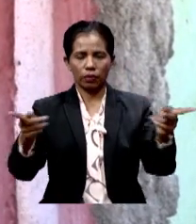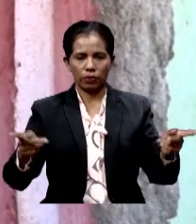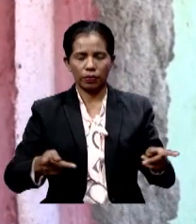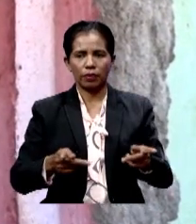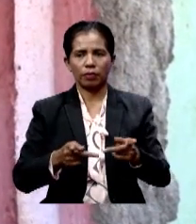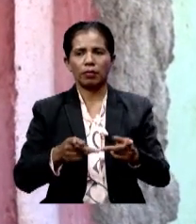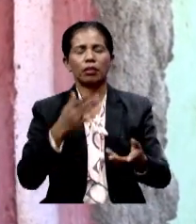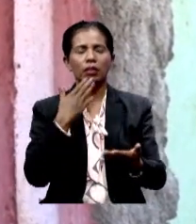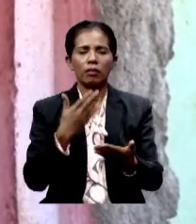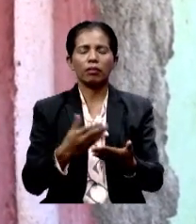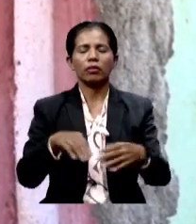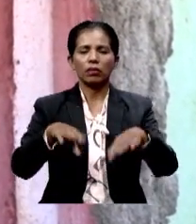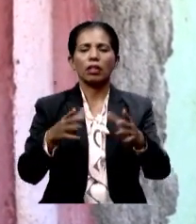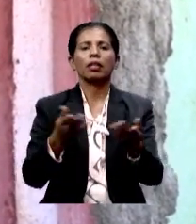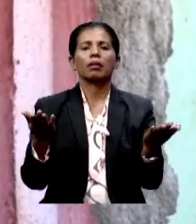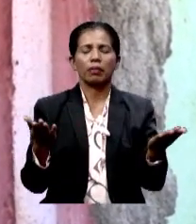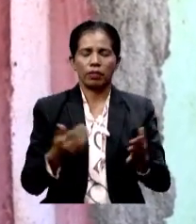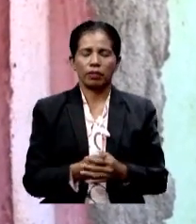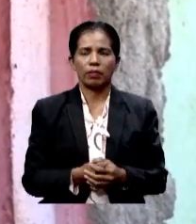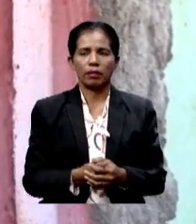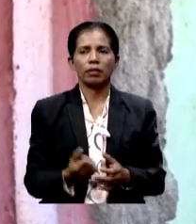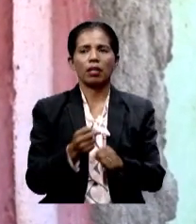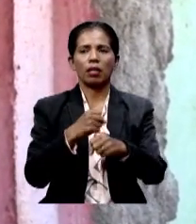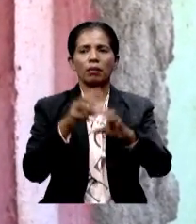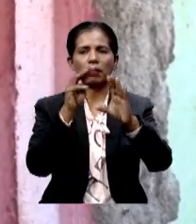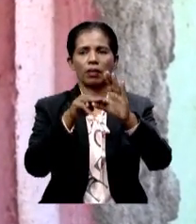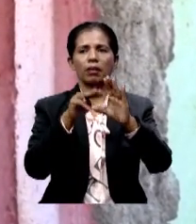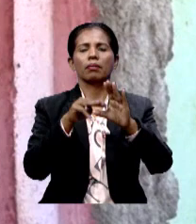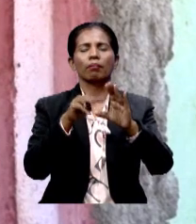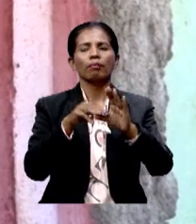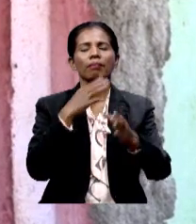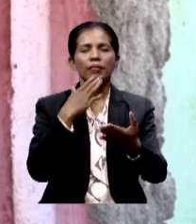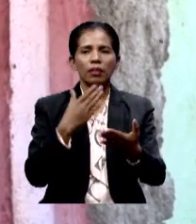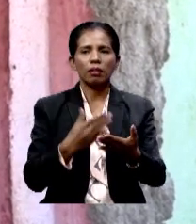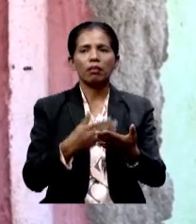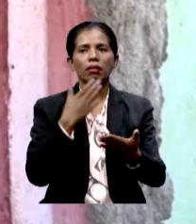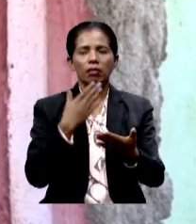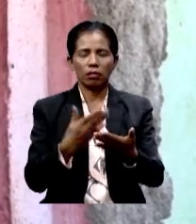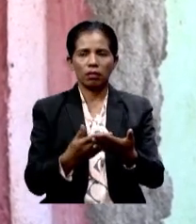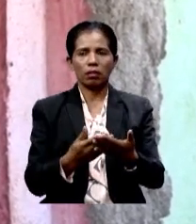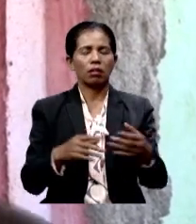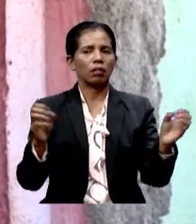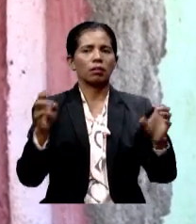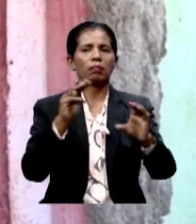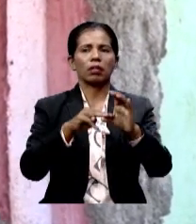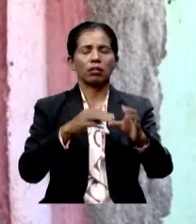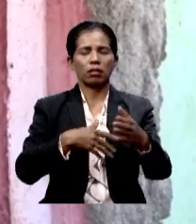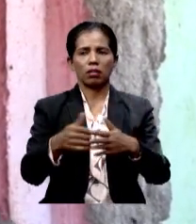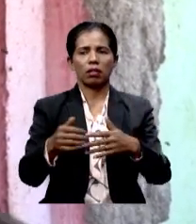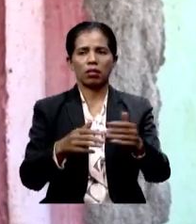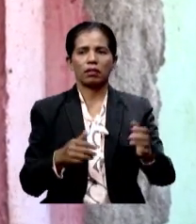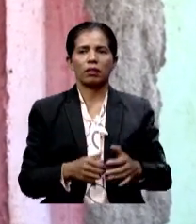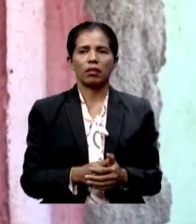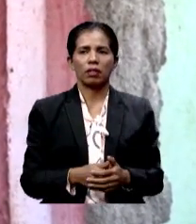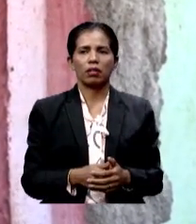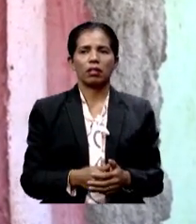pati de pa pa hene si de hal mercado hal mercado ida tike kole dar iha to la de hal mercado sabra ta sa hal